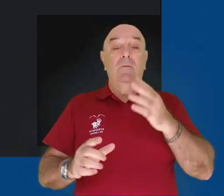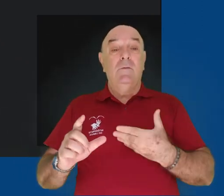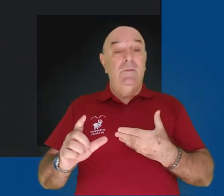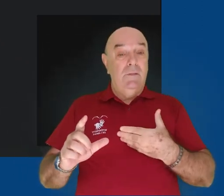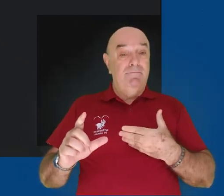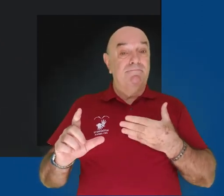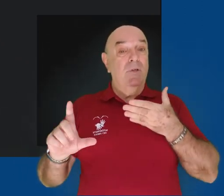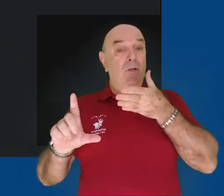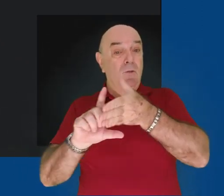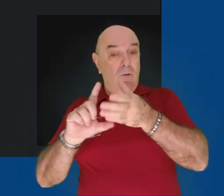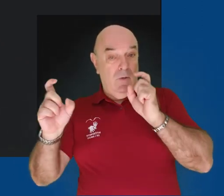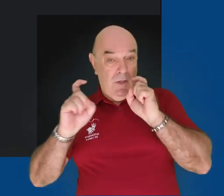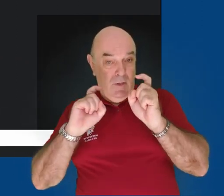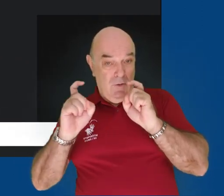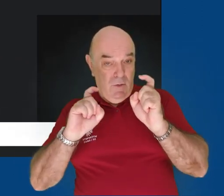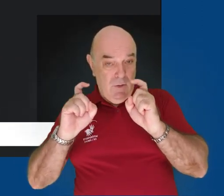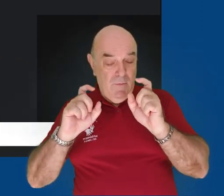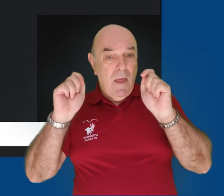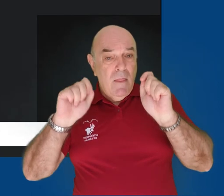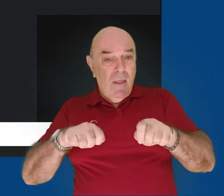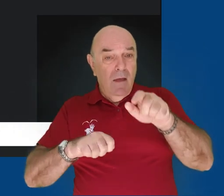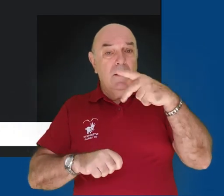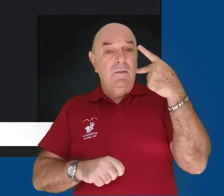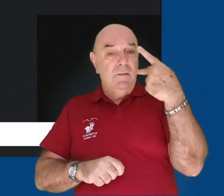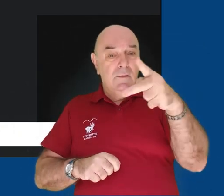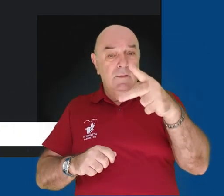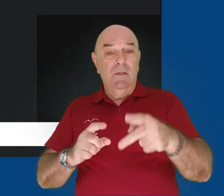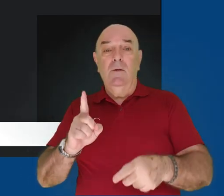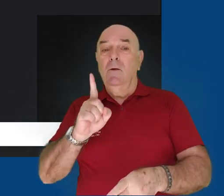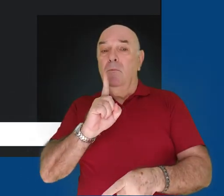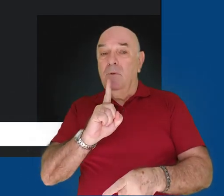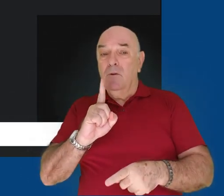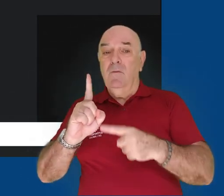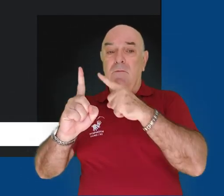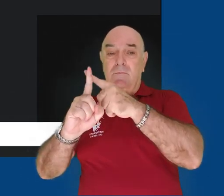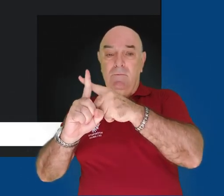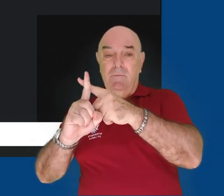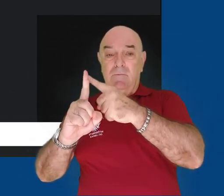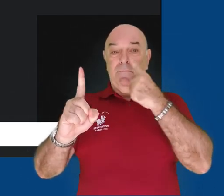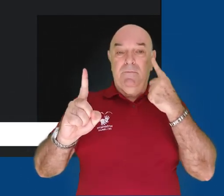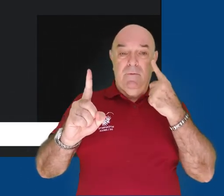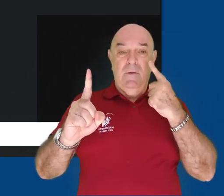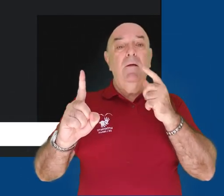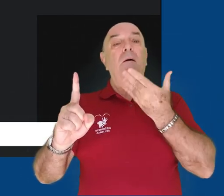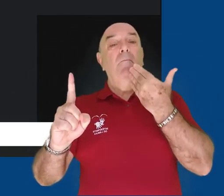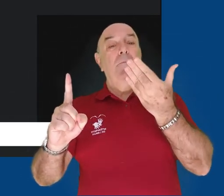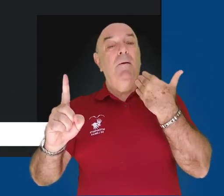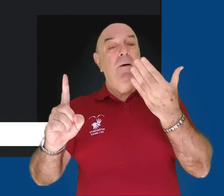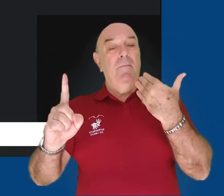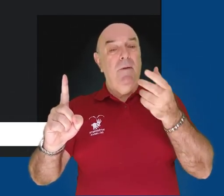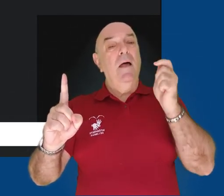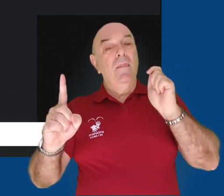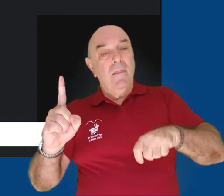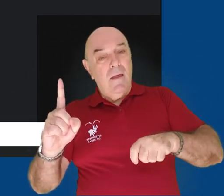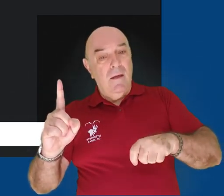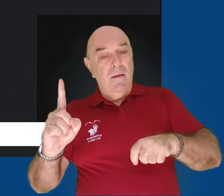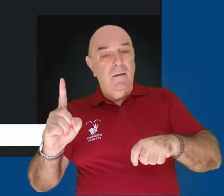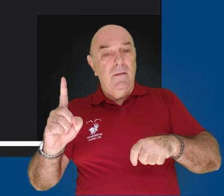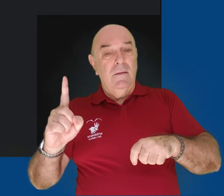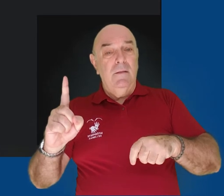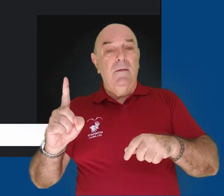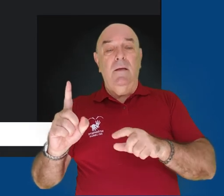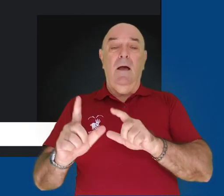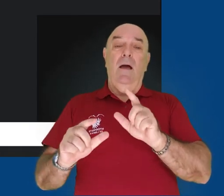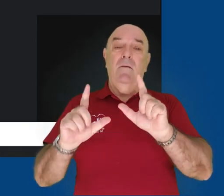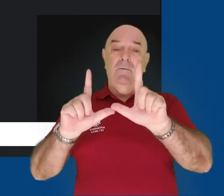entrar em uma das reuniões que estão abertas você pode ativar o seu microfone e a sua câmera para interagir com